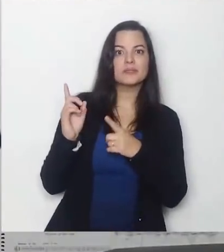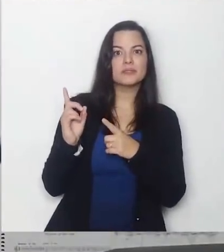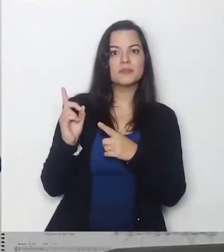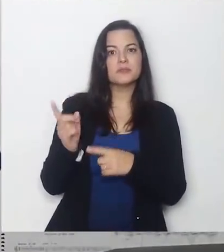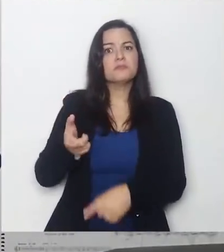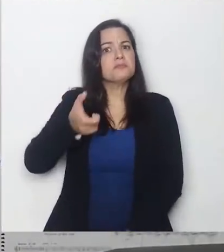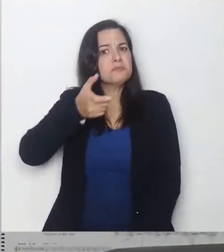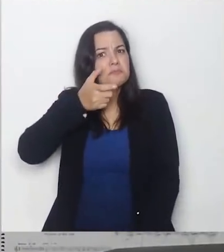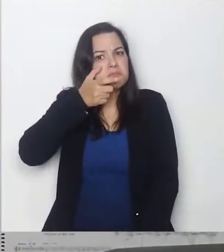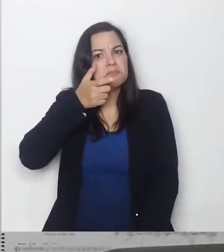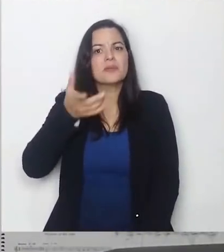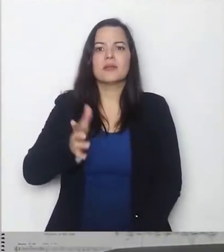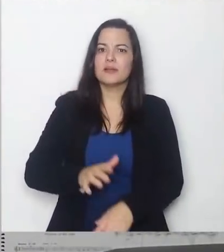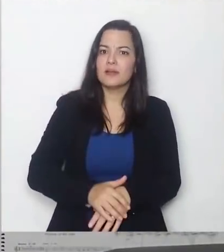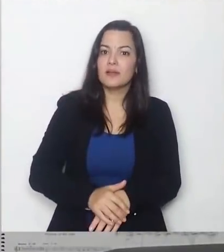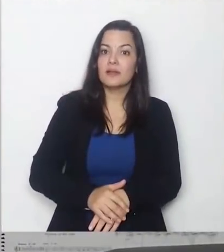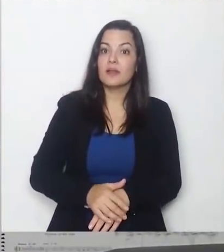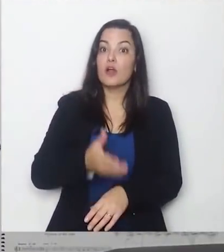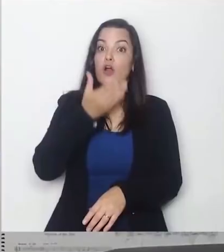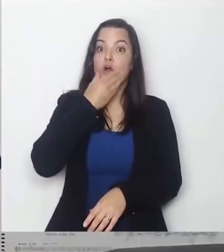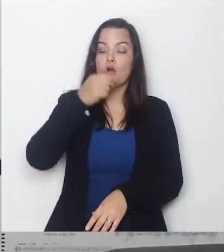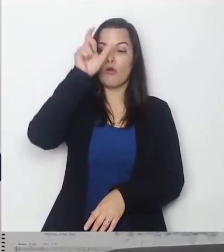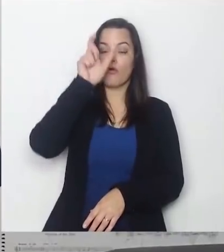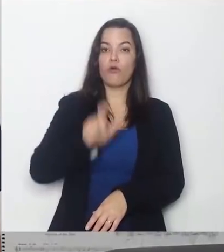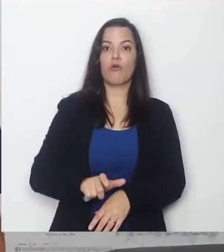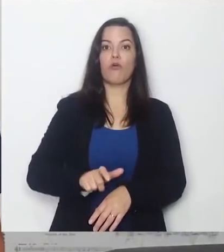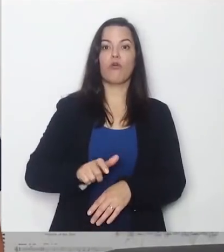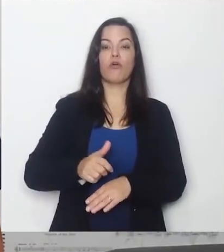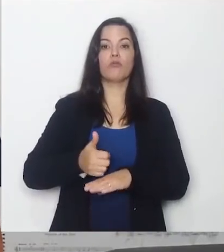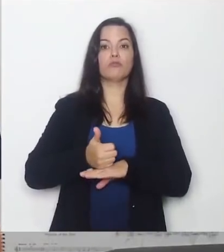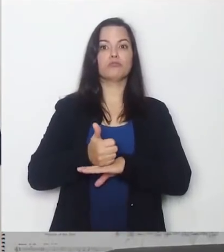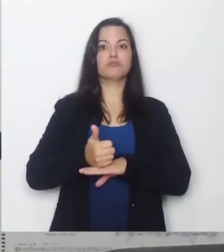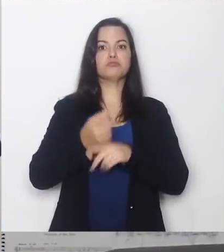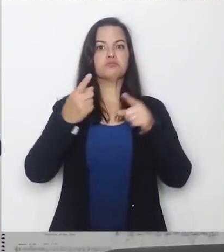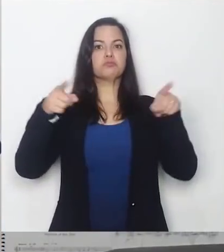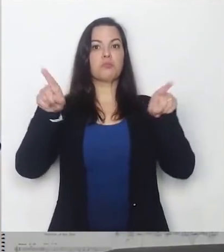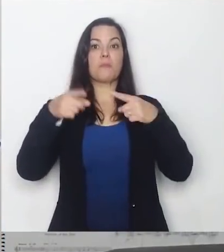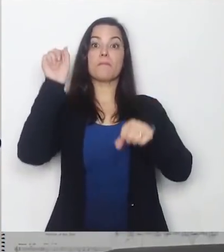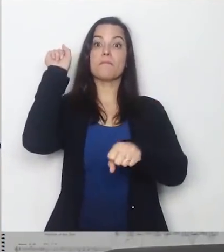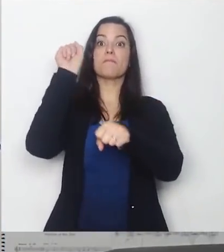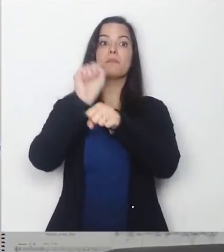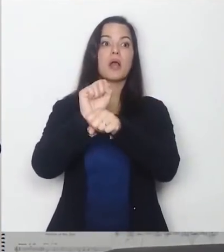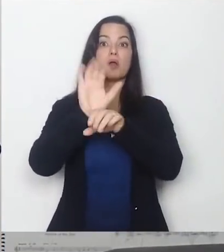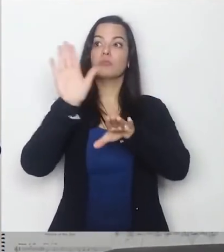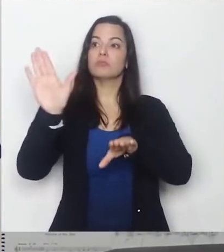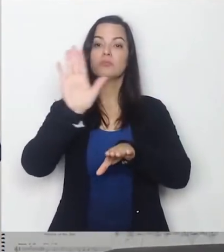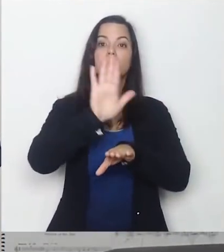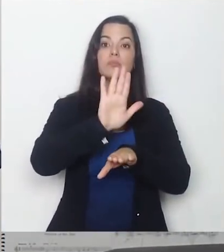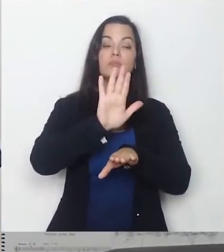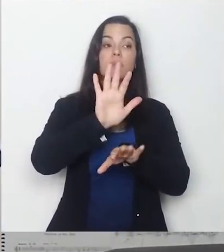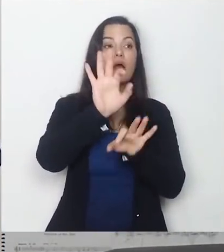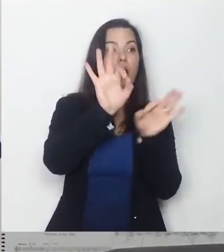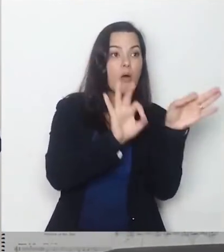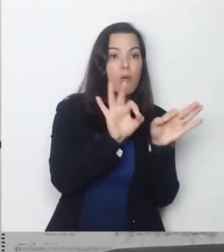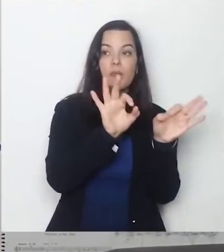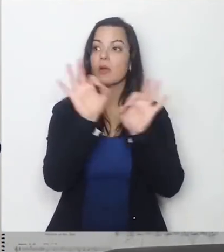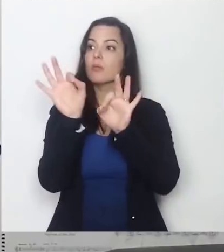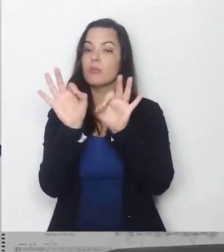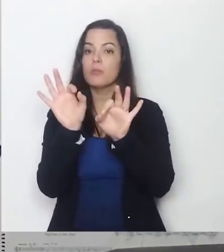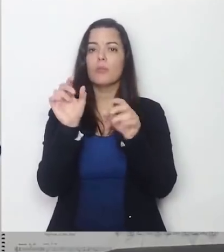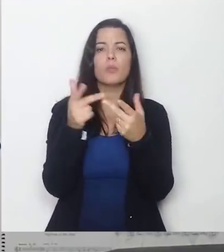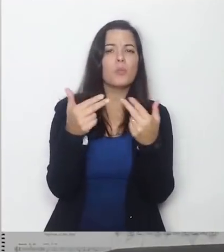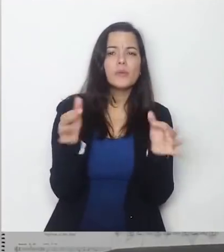Percebam que interessante. O maestro parou a orquestra para fazer pequenas correções, para